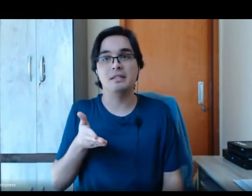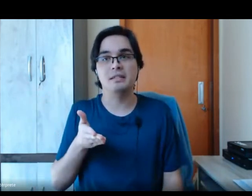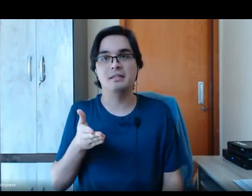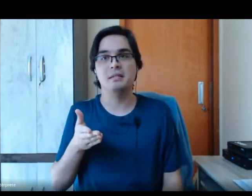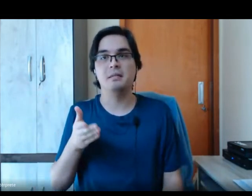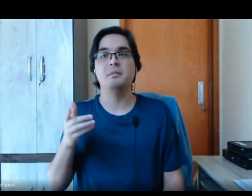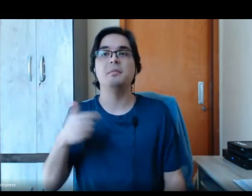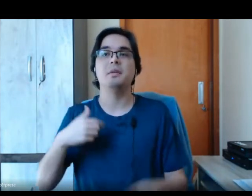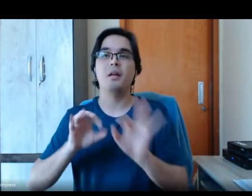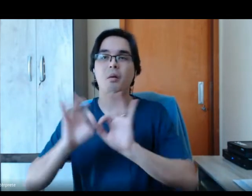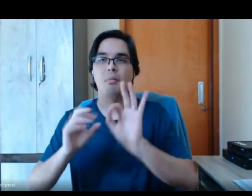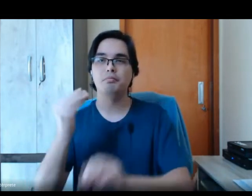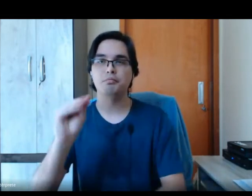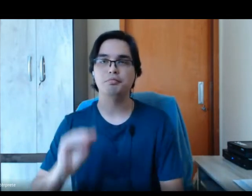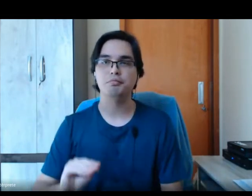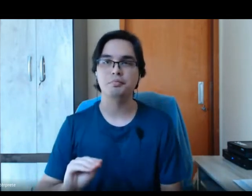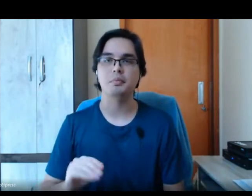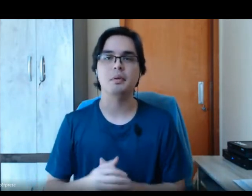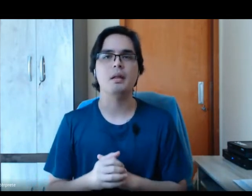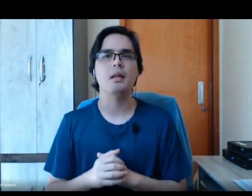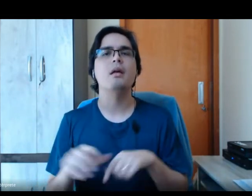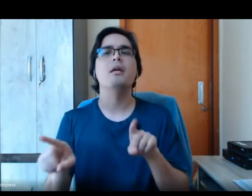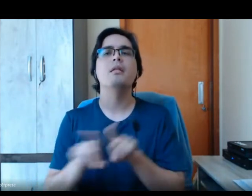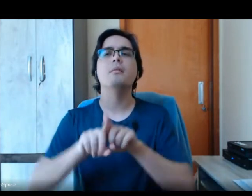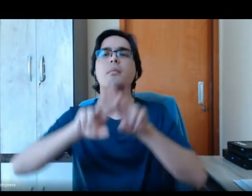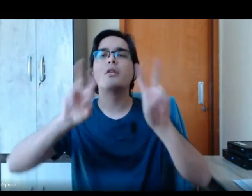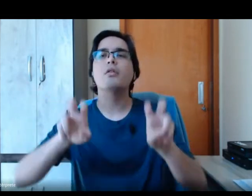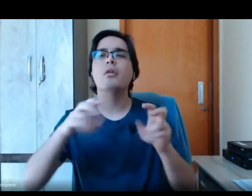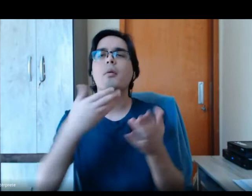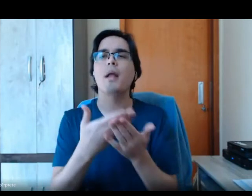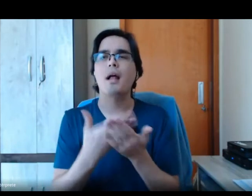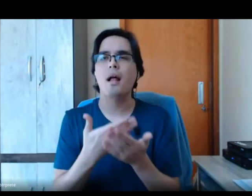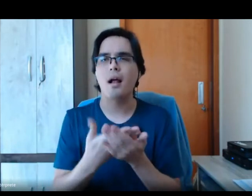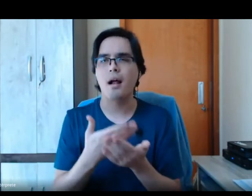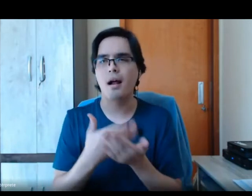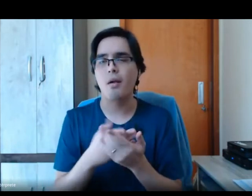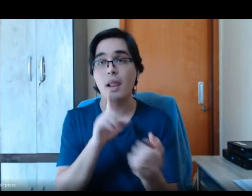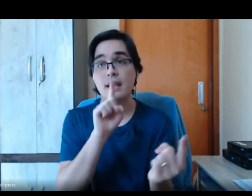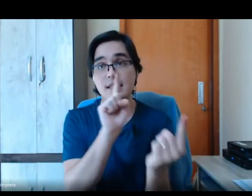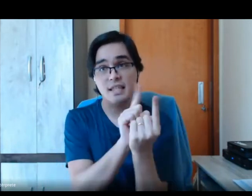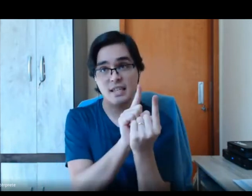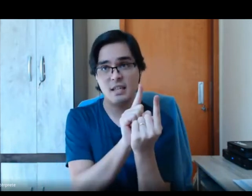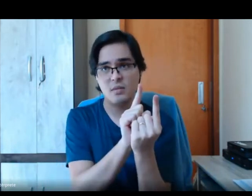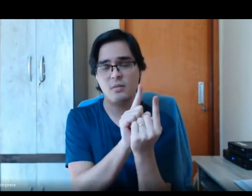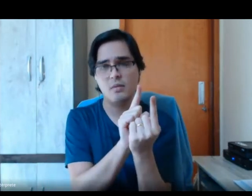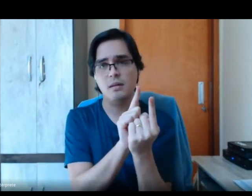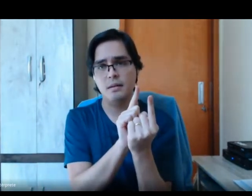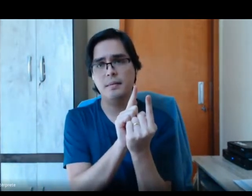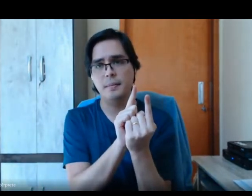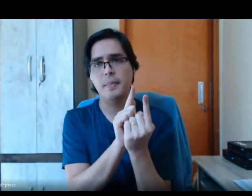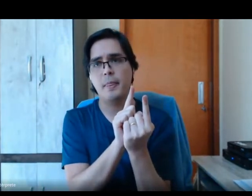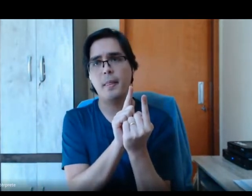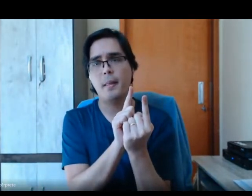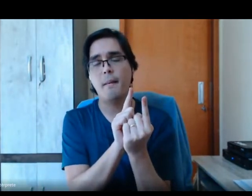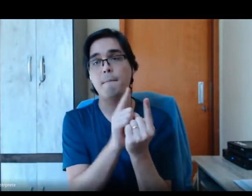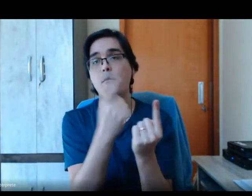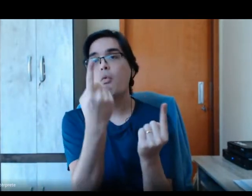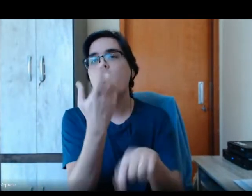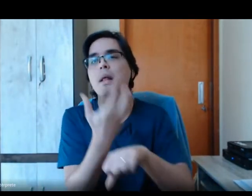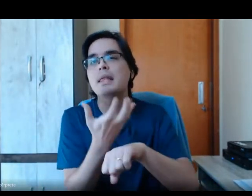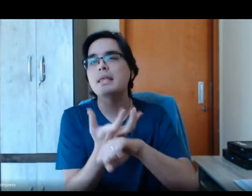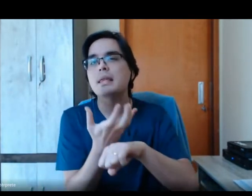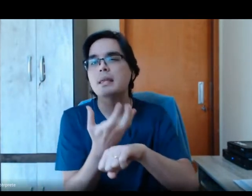por orientação da Angélica, para a gente reduzir para 2 horas síncronas, ou seja, 2 horas ministradas via